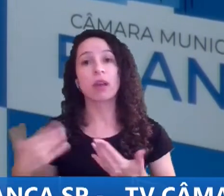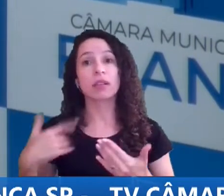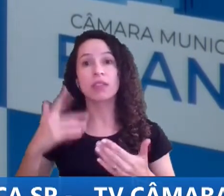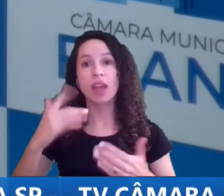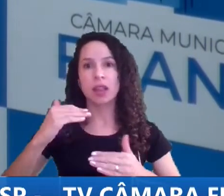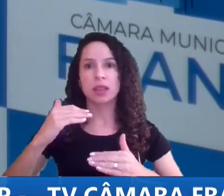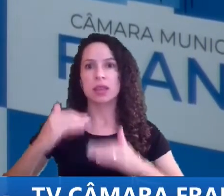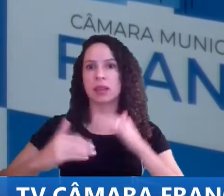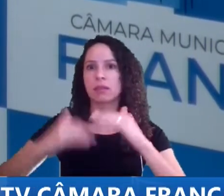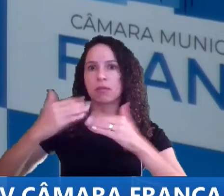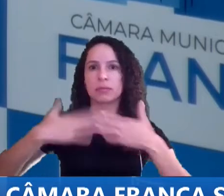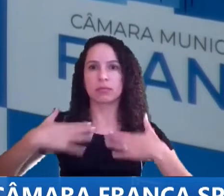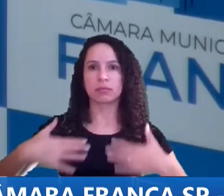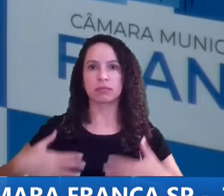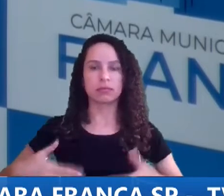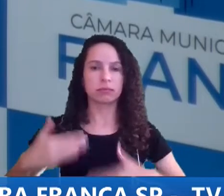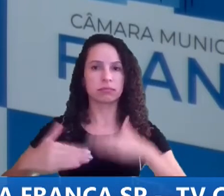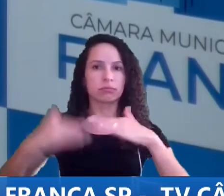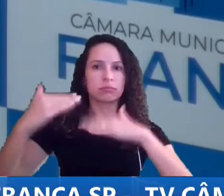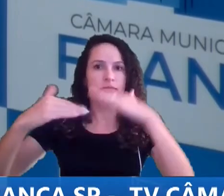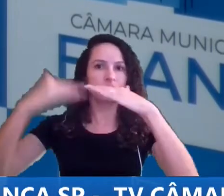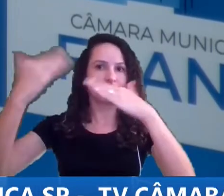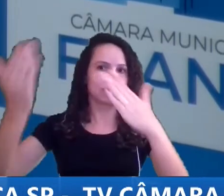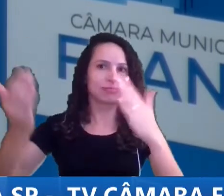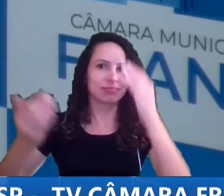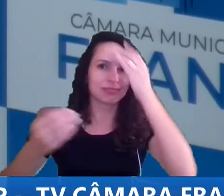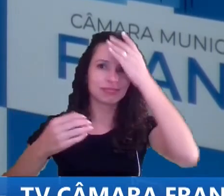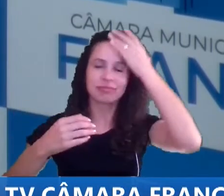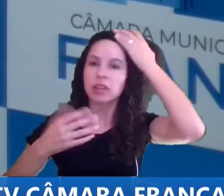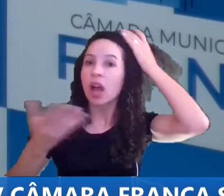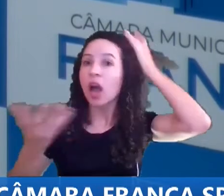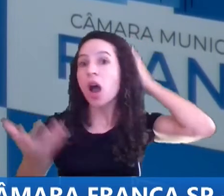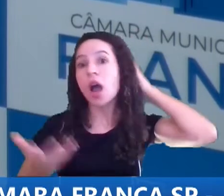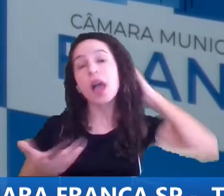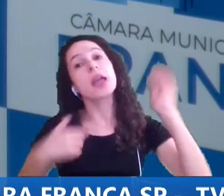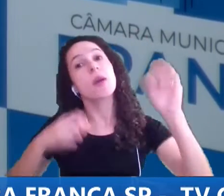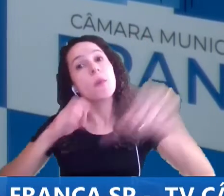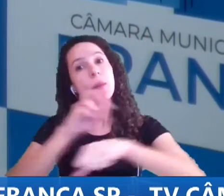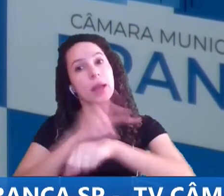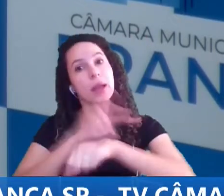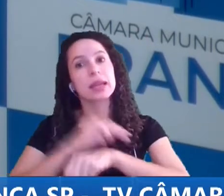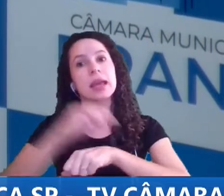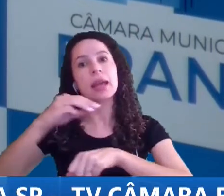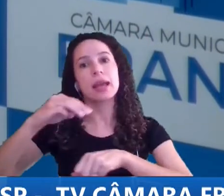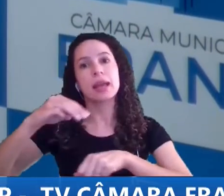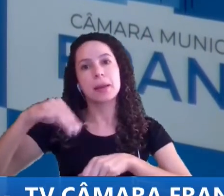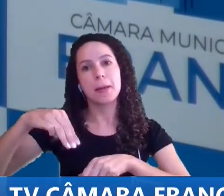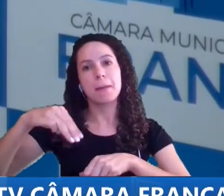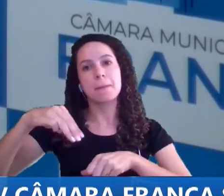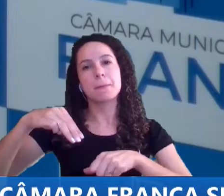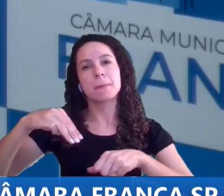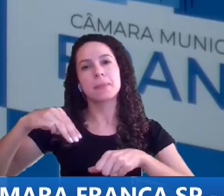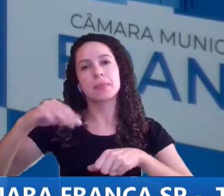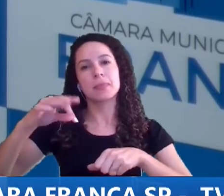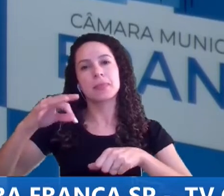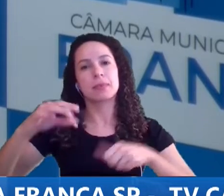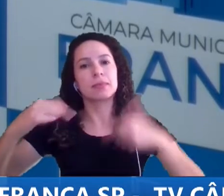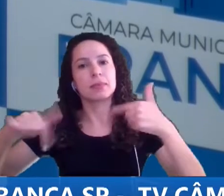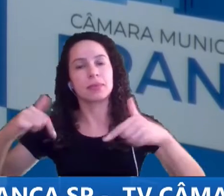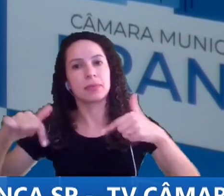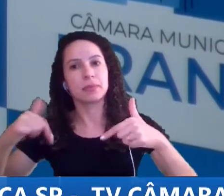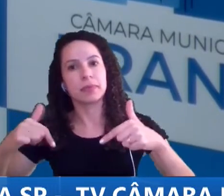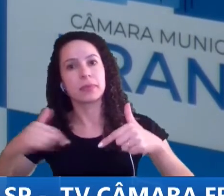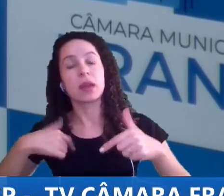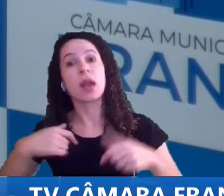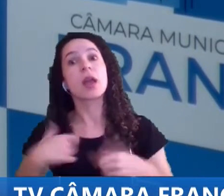desenvolvimento, né? E hoje, quando eu entrei no Ministério do Trabalho, eu fiz questão de entrar no projeto de fiscalização do trabalho